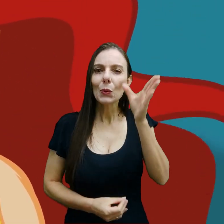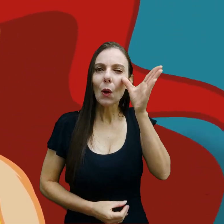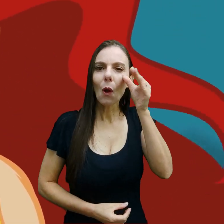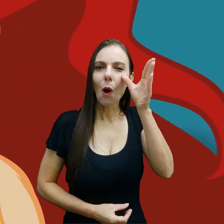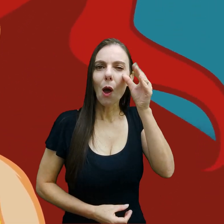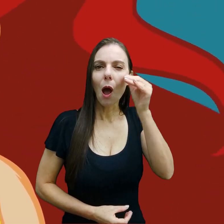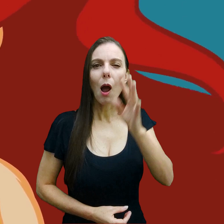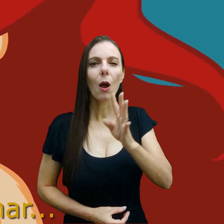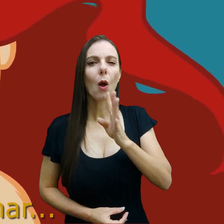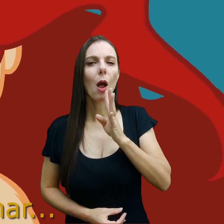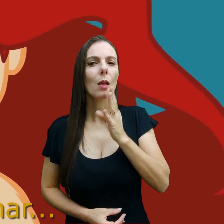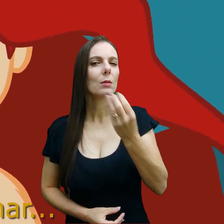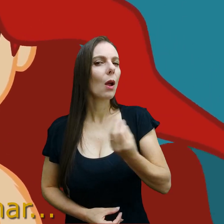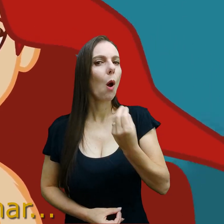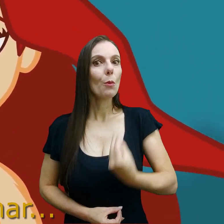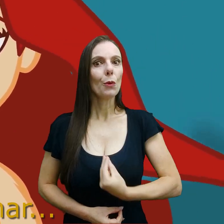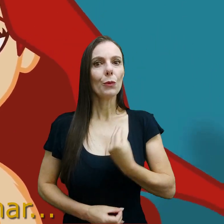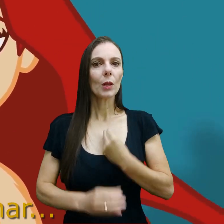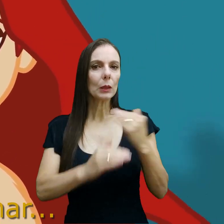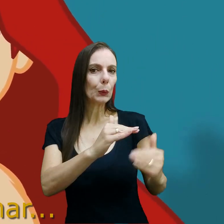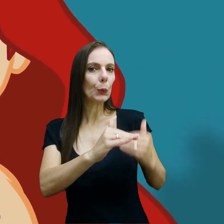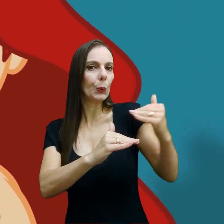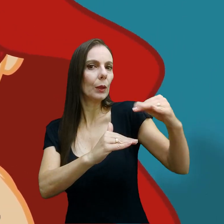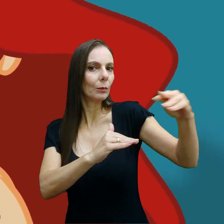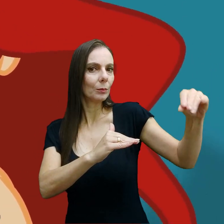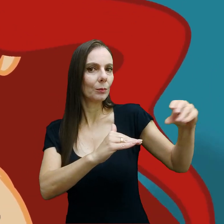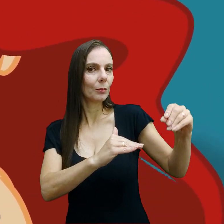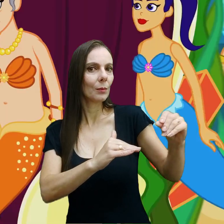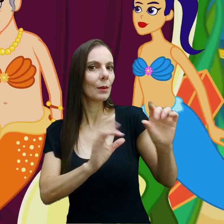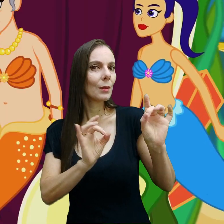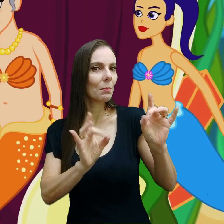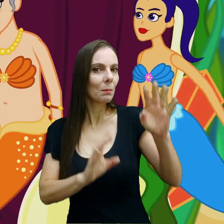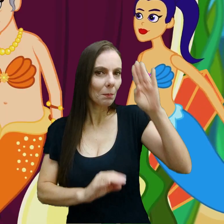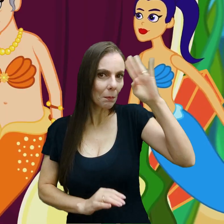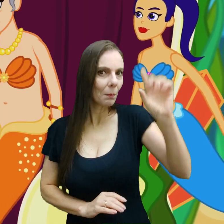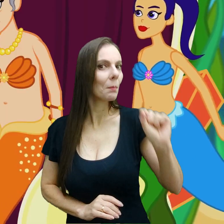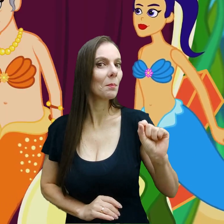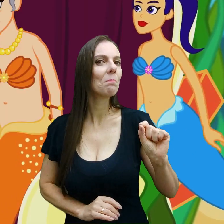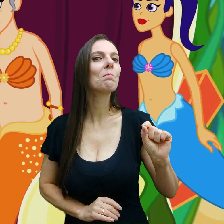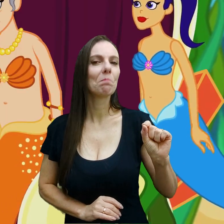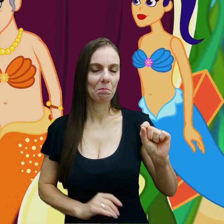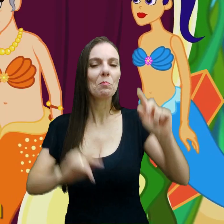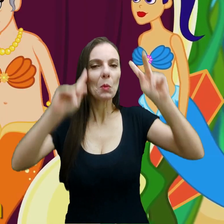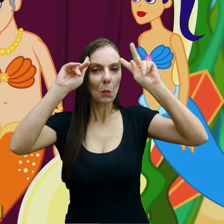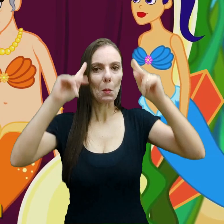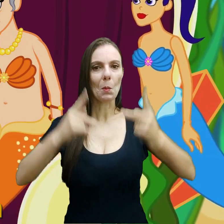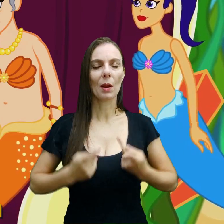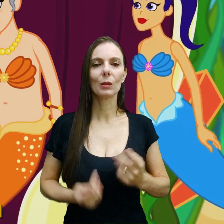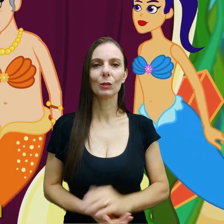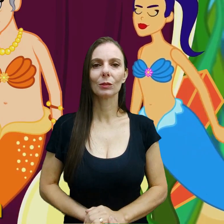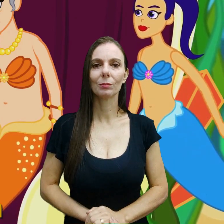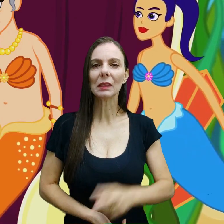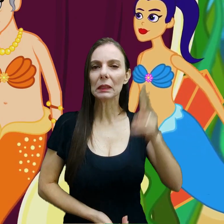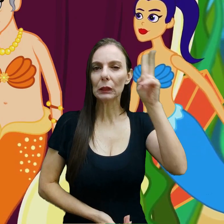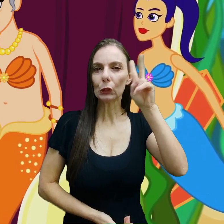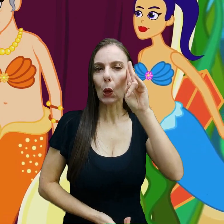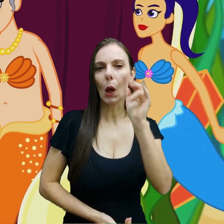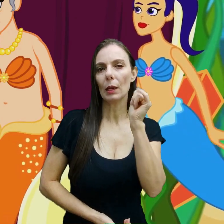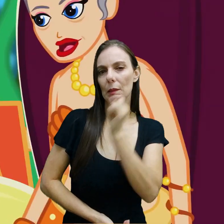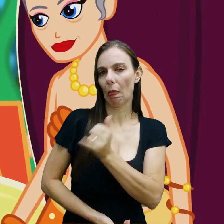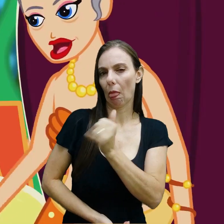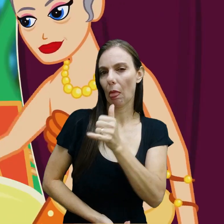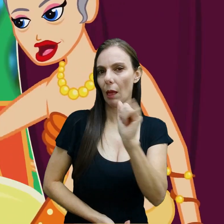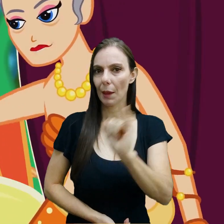estava muito curiosa sobre a vida acima do mar, e especialmente humanos. As histórias que suas irmãs contaram não